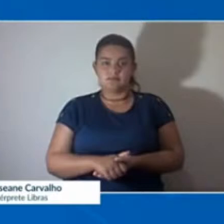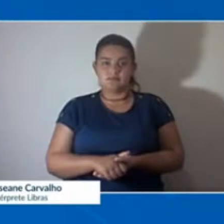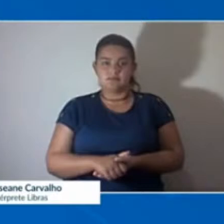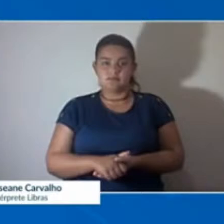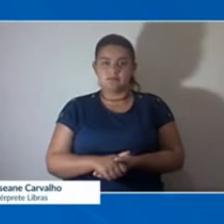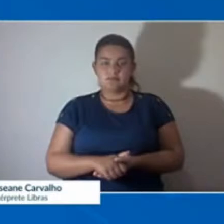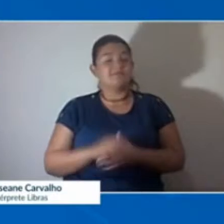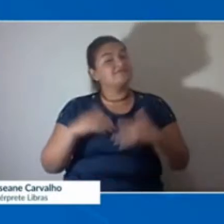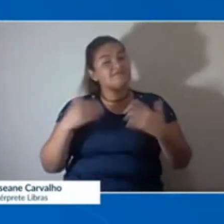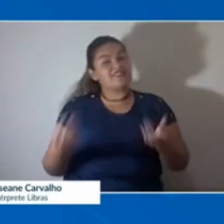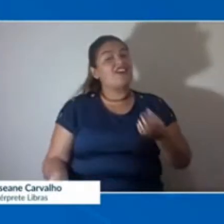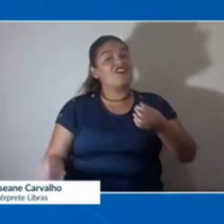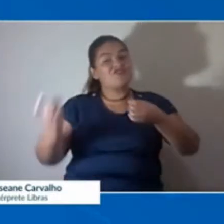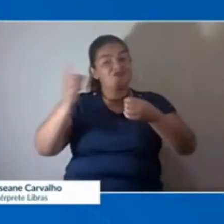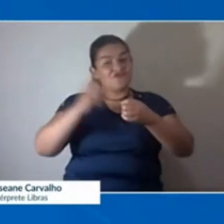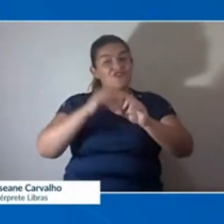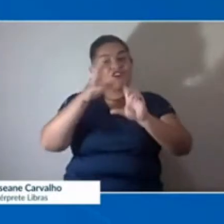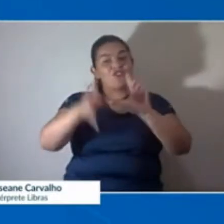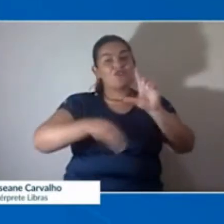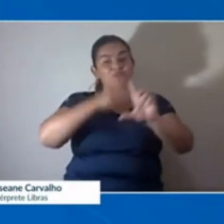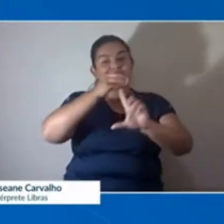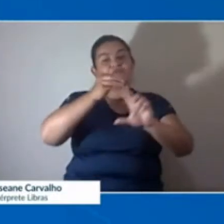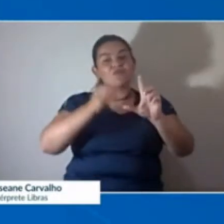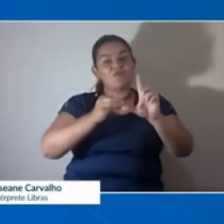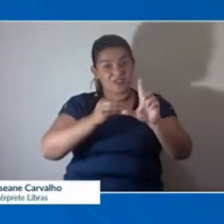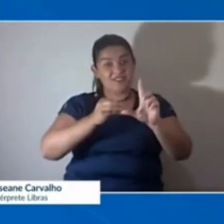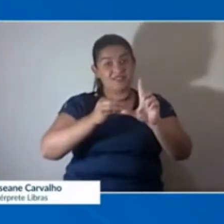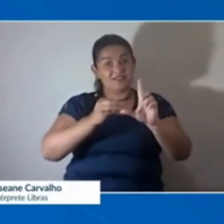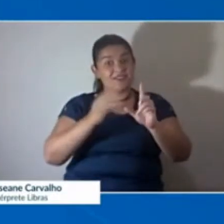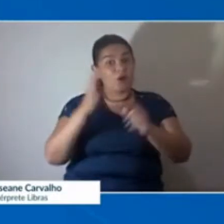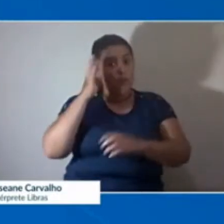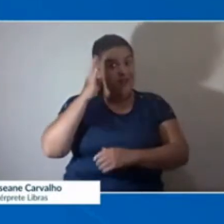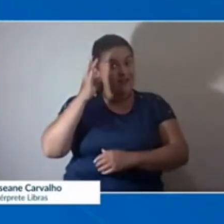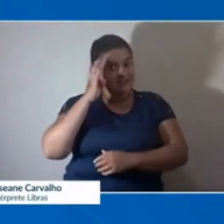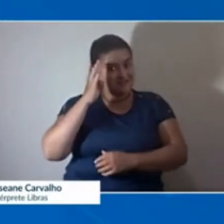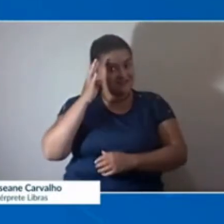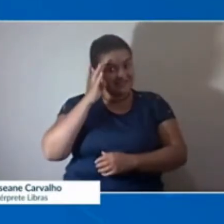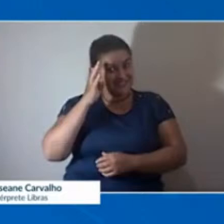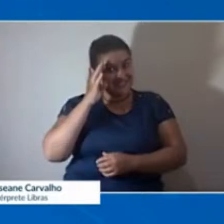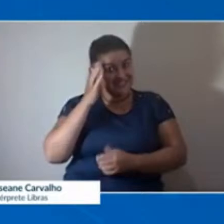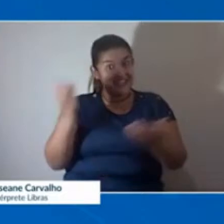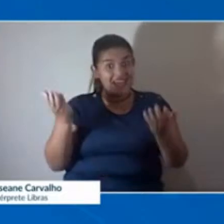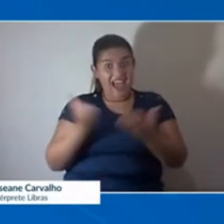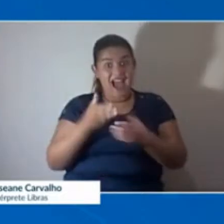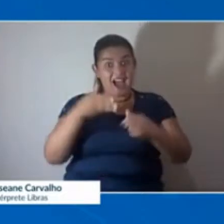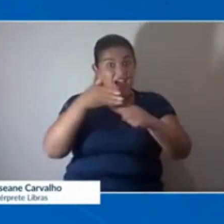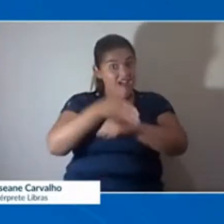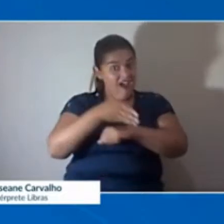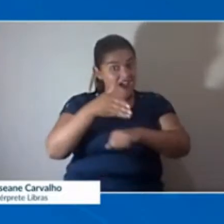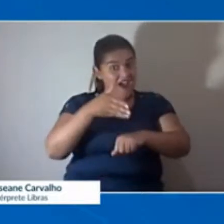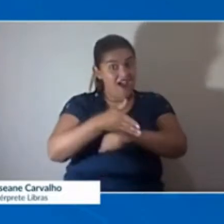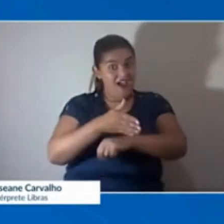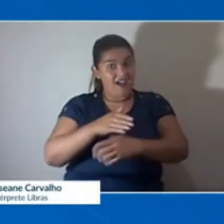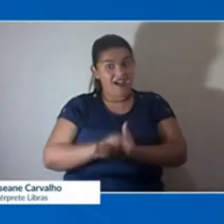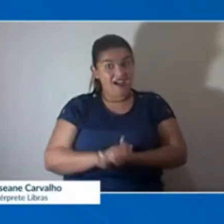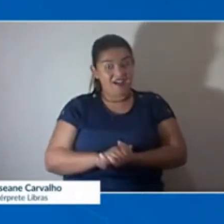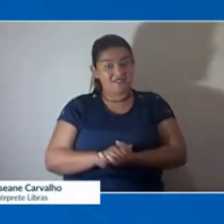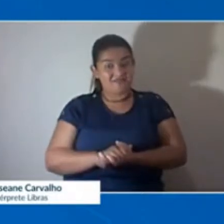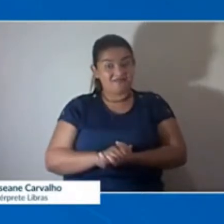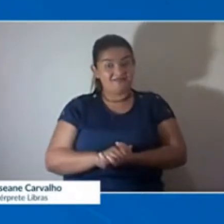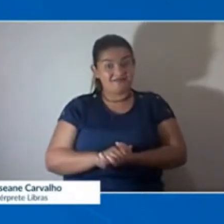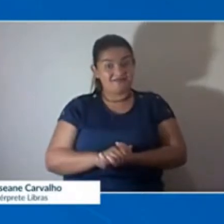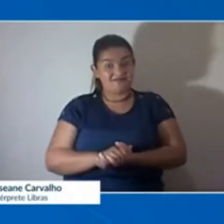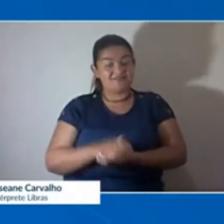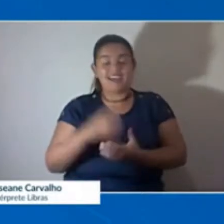Bom, estamos de volta com o Mundo UFG dessa quarta-feira. Estamos ao vivo, claro, à distância,